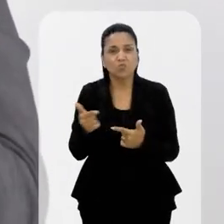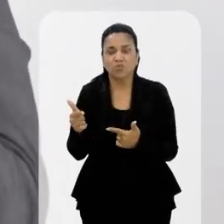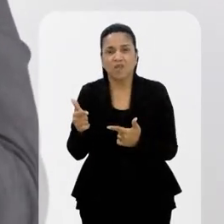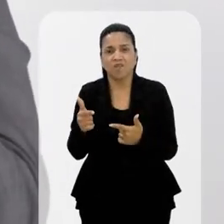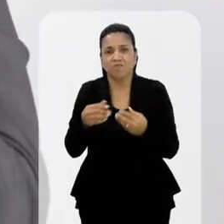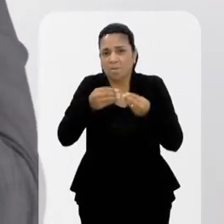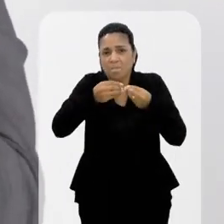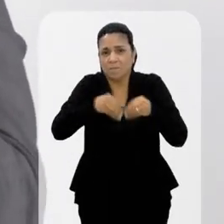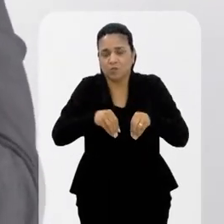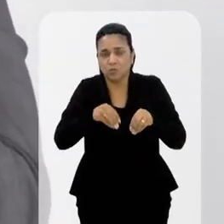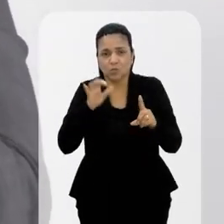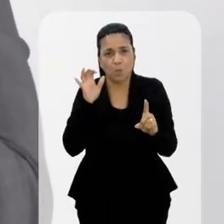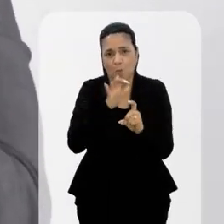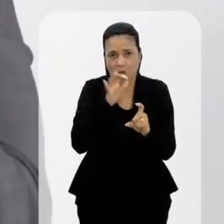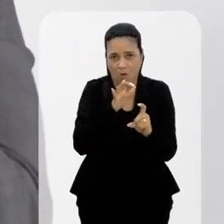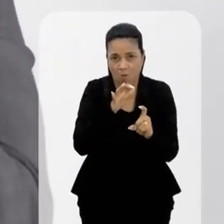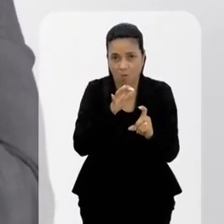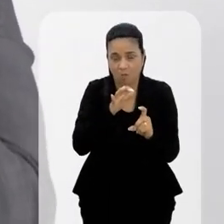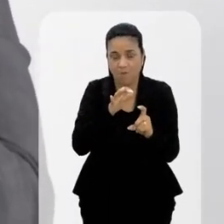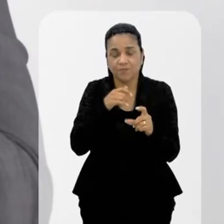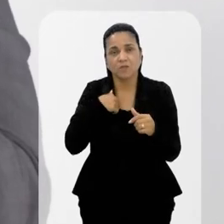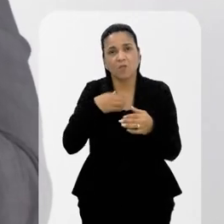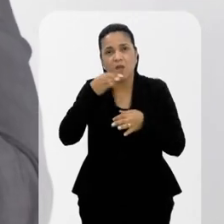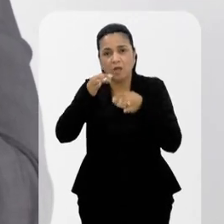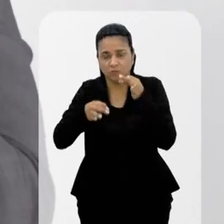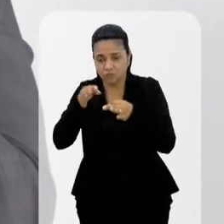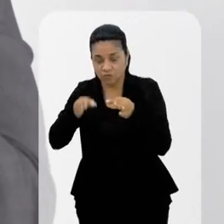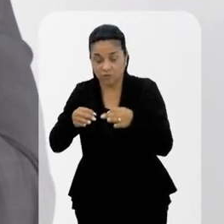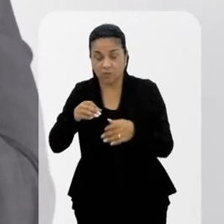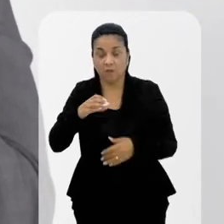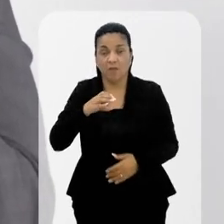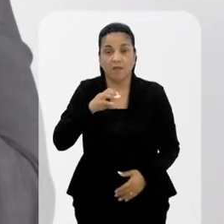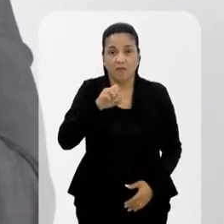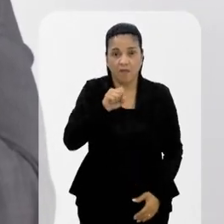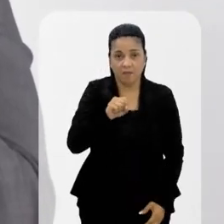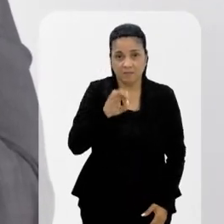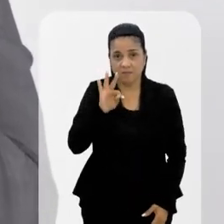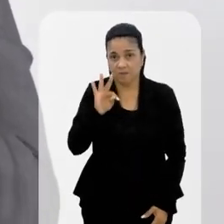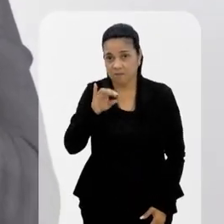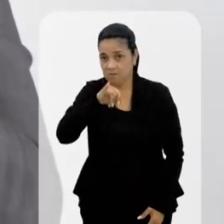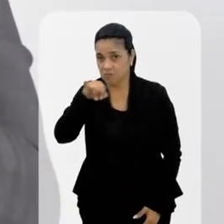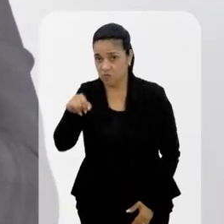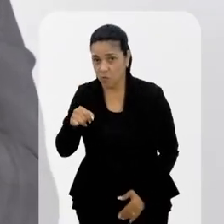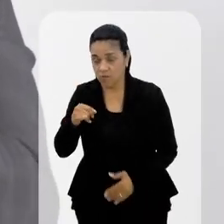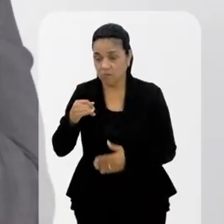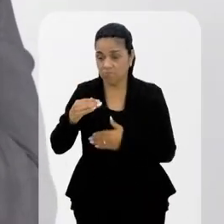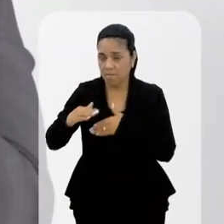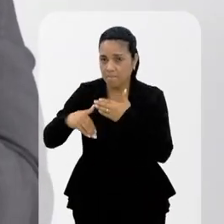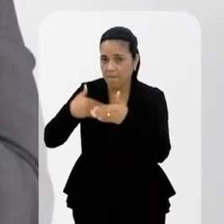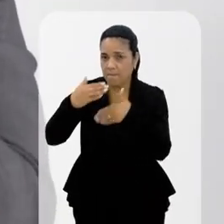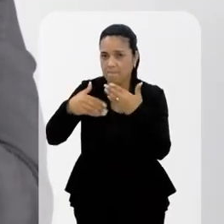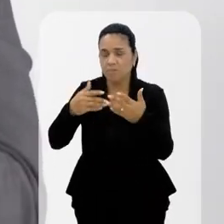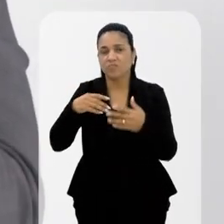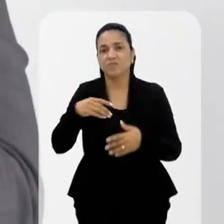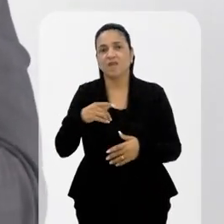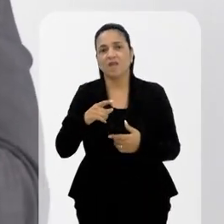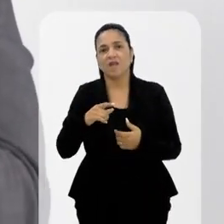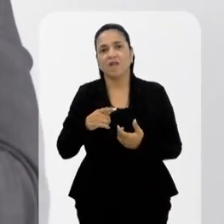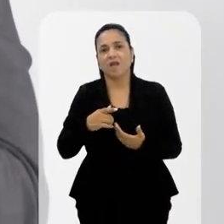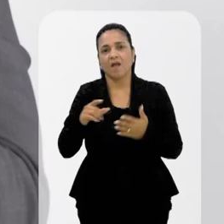a jurisprudência perfilhou esse caminho. Quando, na verdade, o STJ tem grandes avanços, por exemplo, a